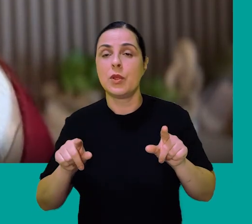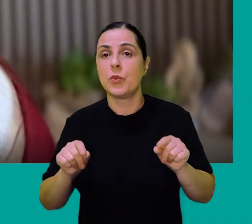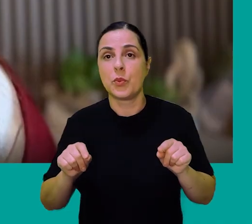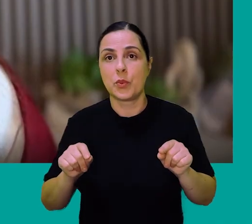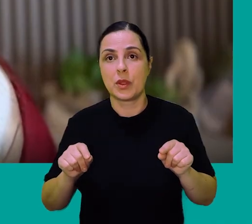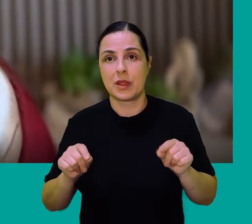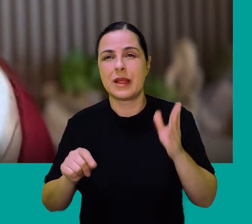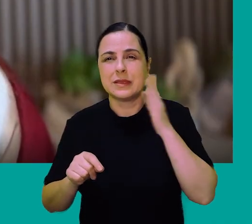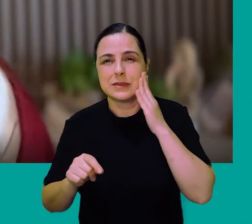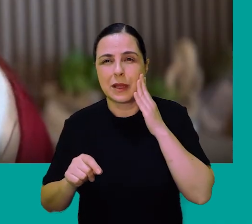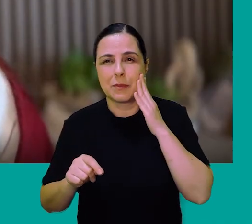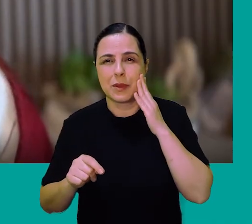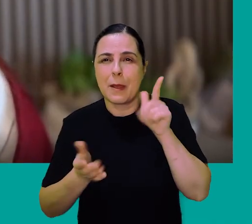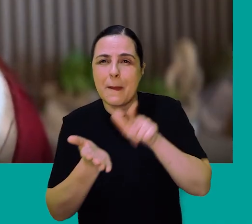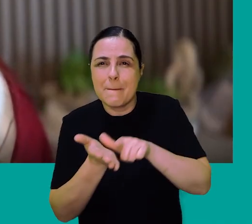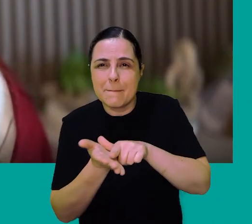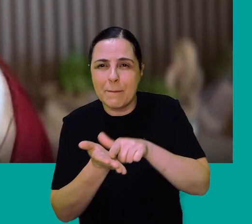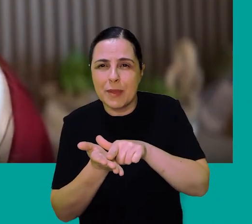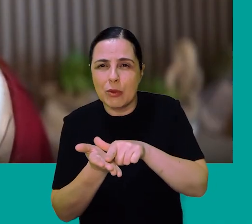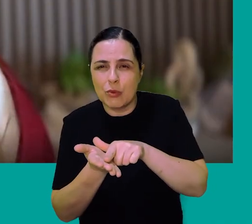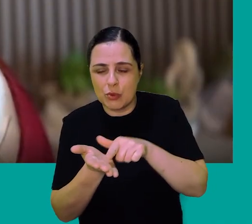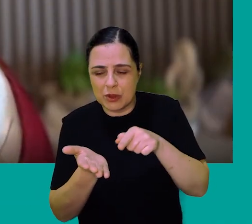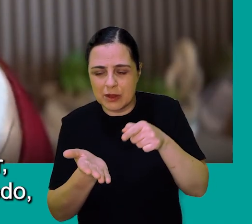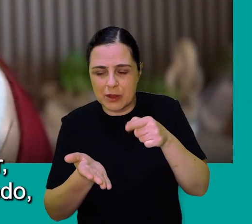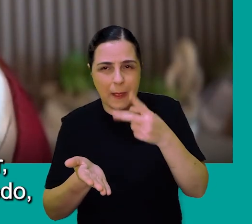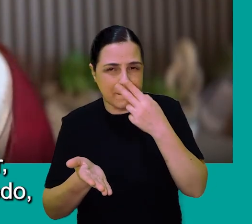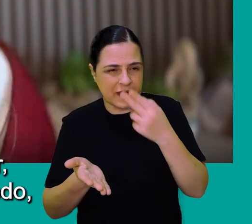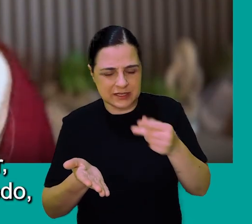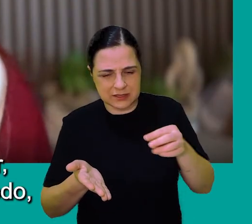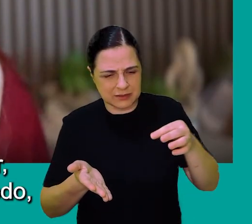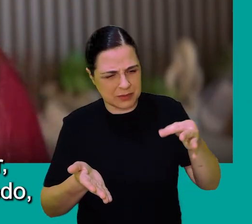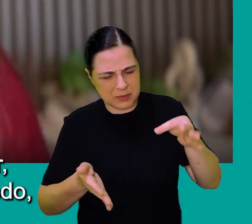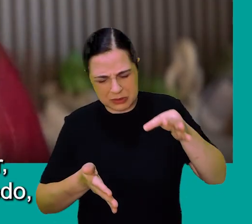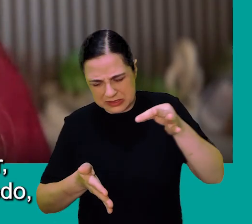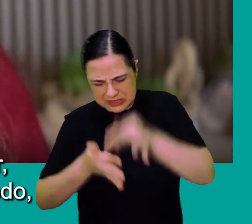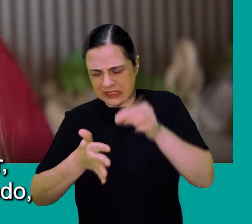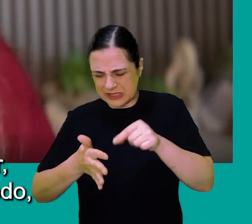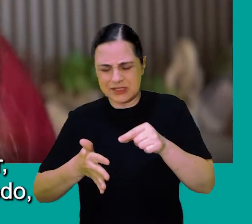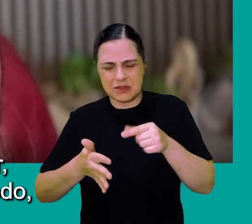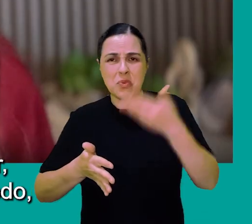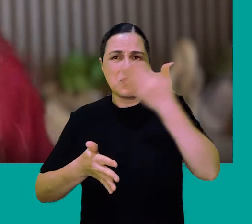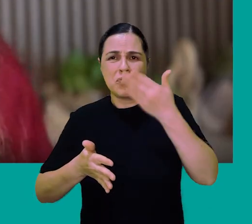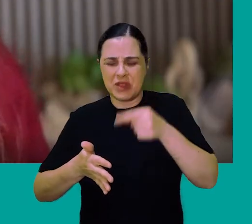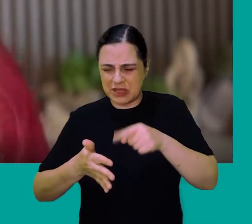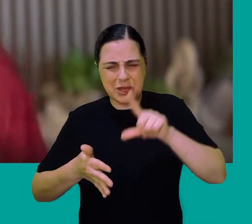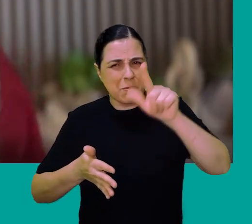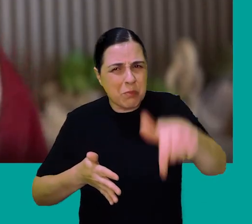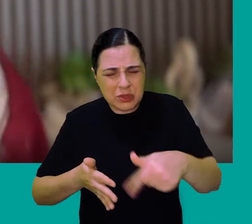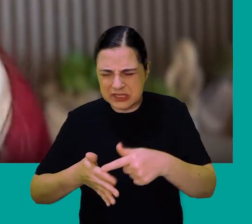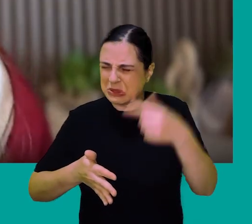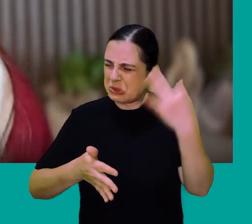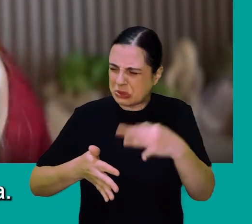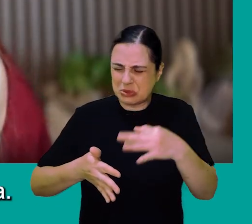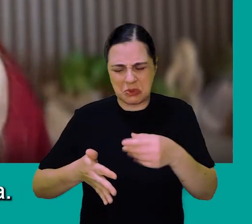aquele corte de papel sulfite que a gente não percebe, às vezes eu não consigo nem ver, mas, nossa, tá doendo tanto meu dedo, que esquisito, não tô